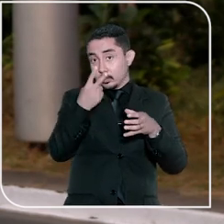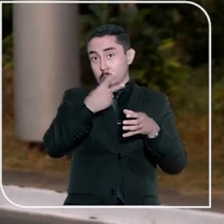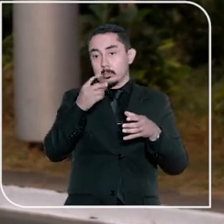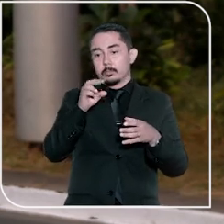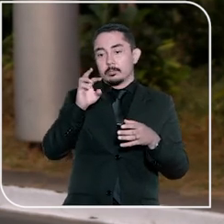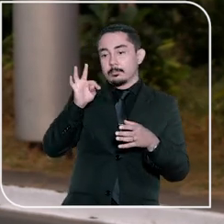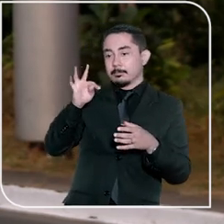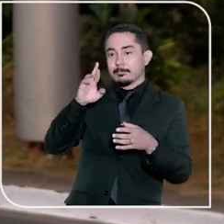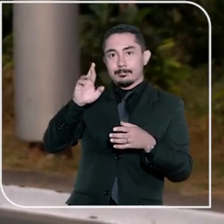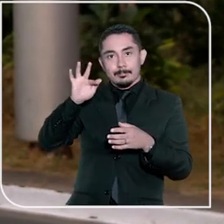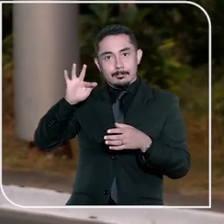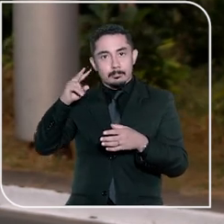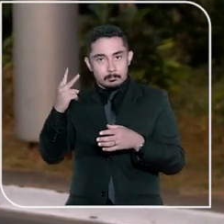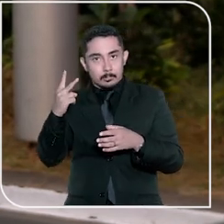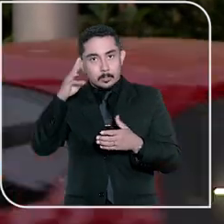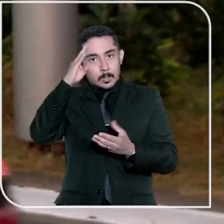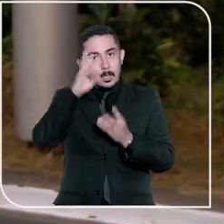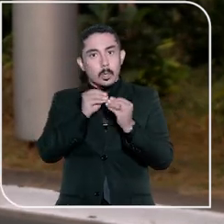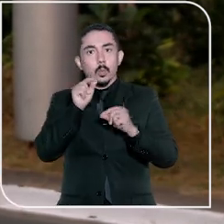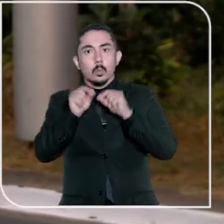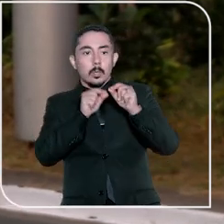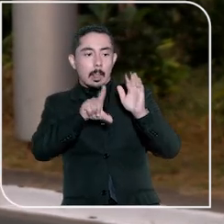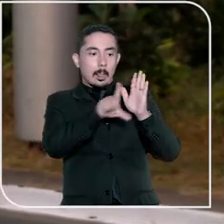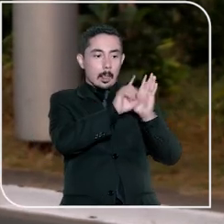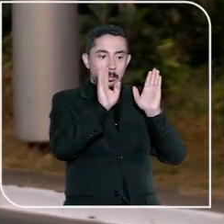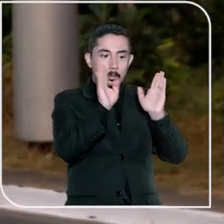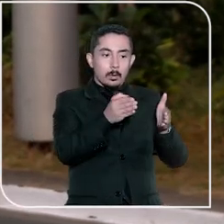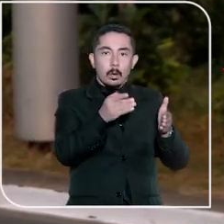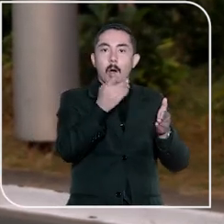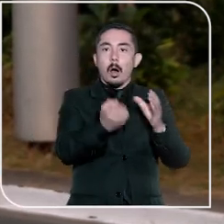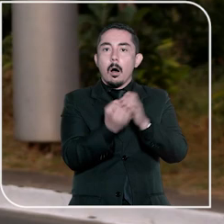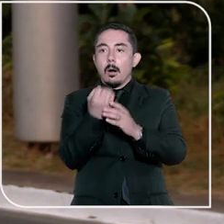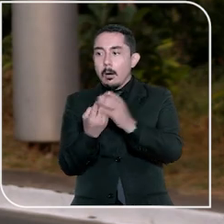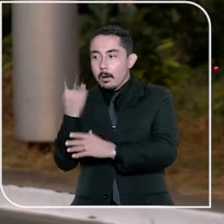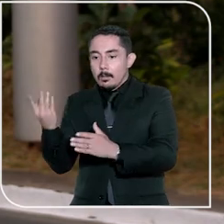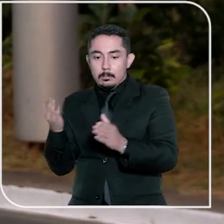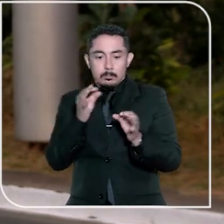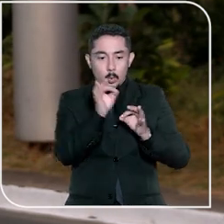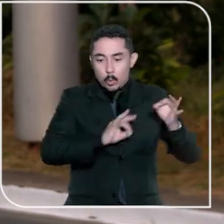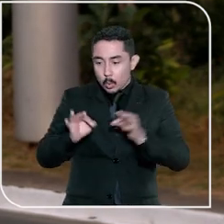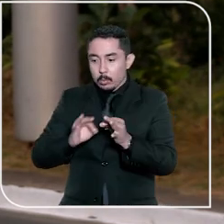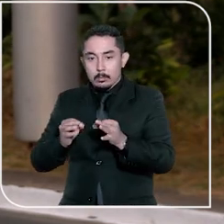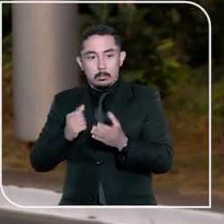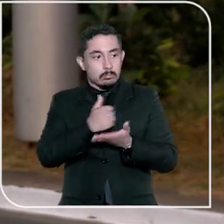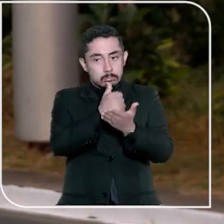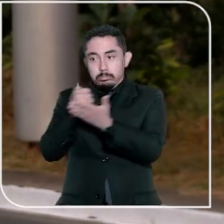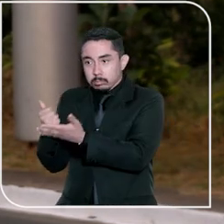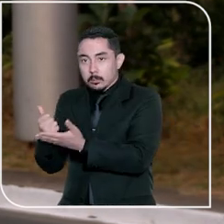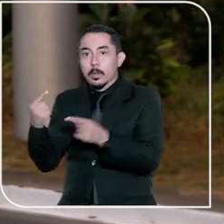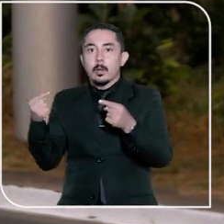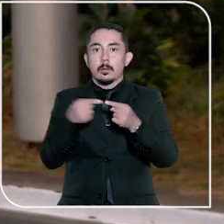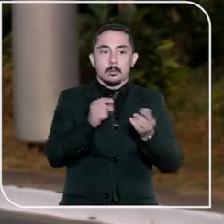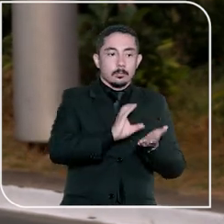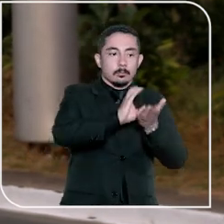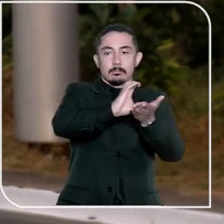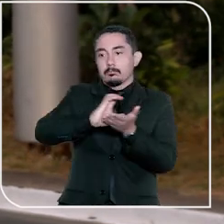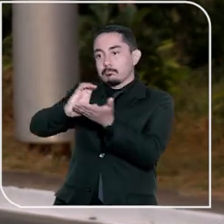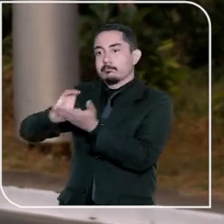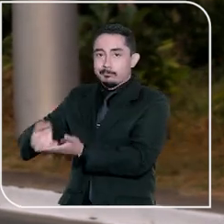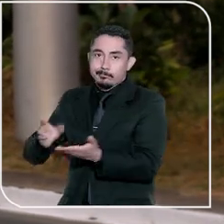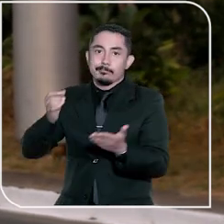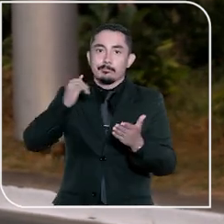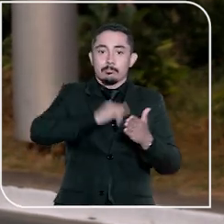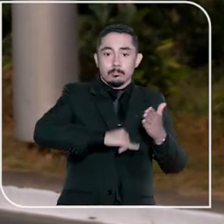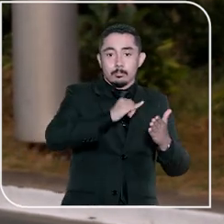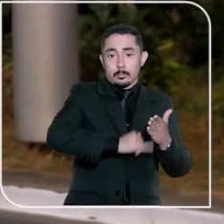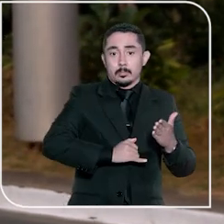trf2 entendeu que conforme legislação específica o produtor o formulador e o importador são contribuintes da